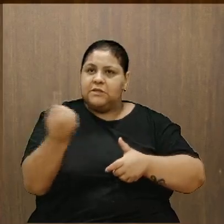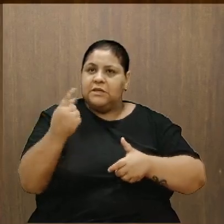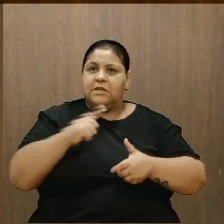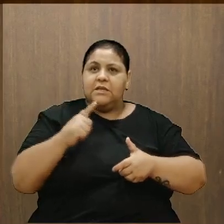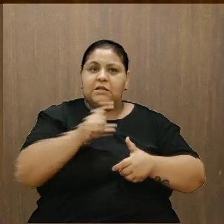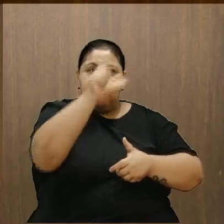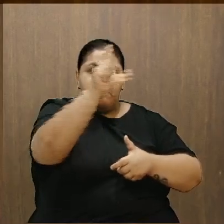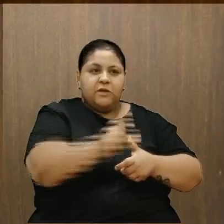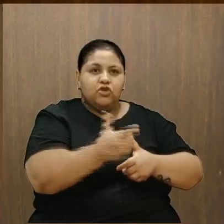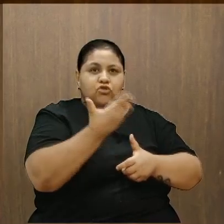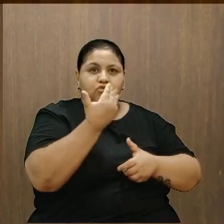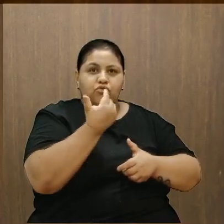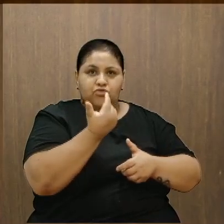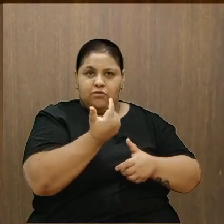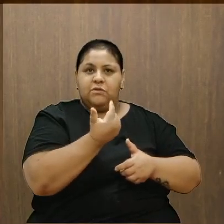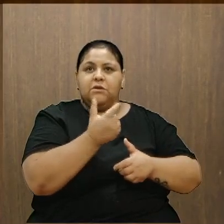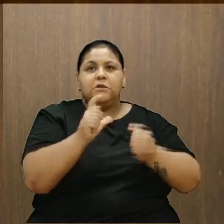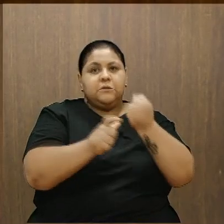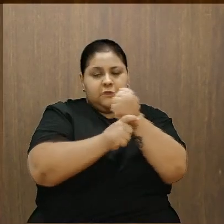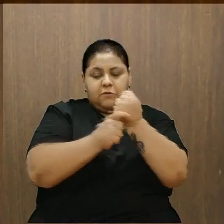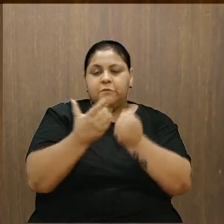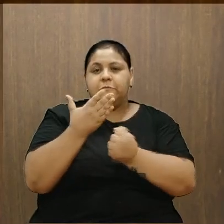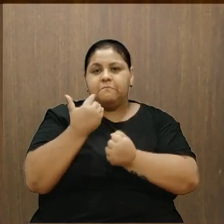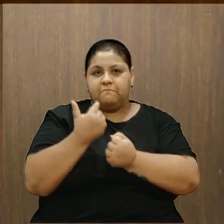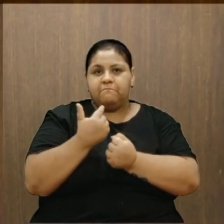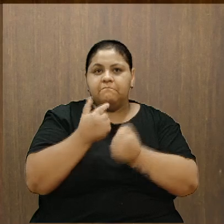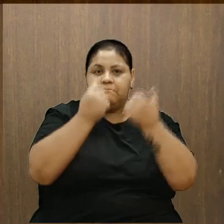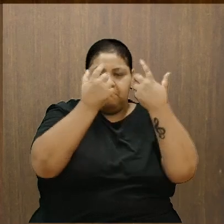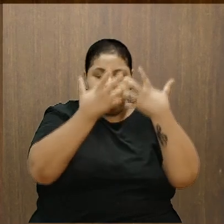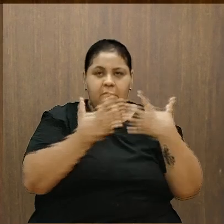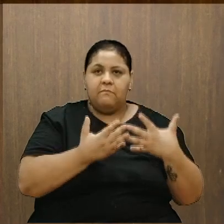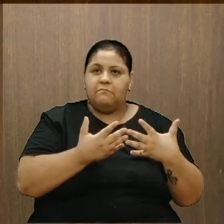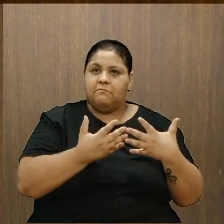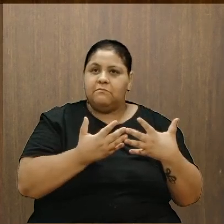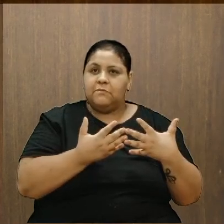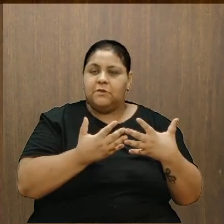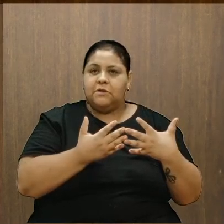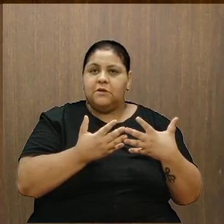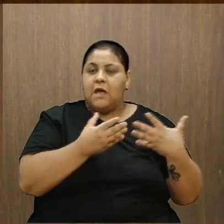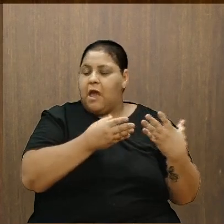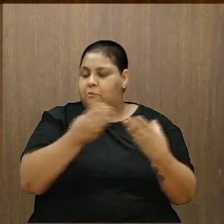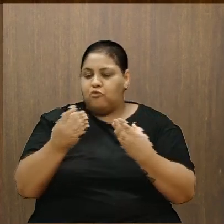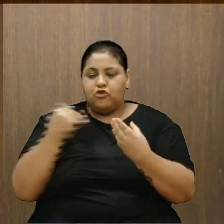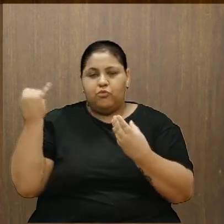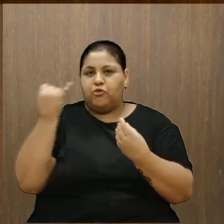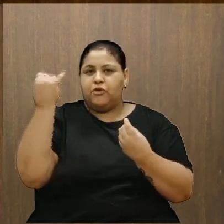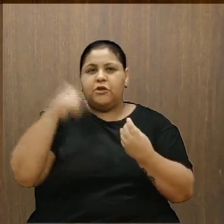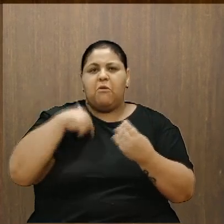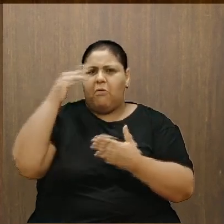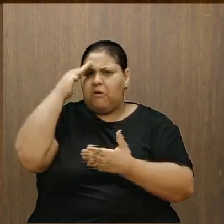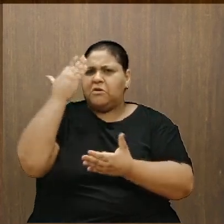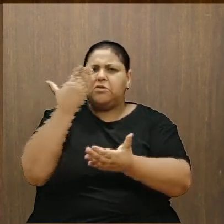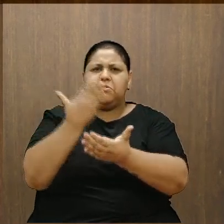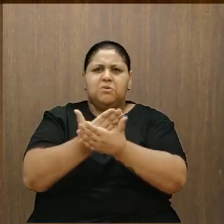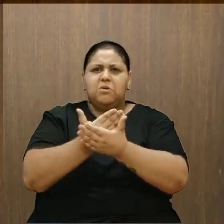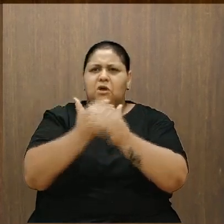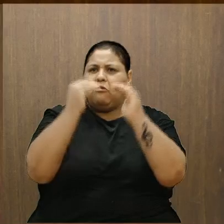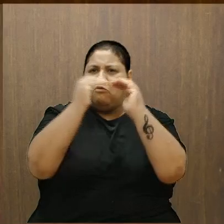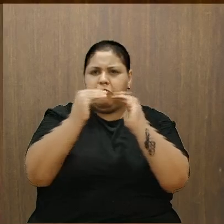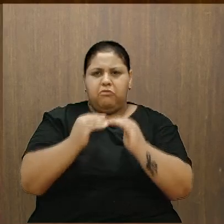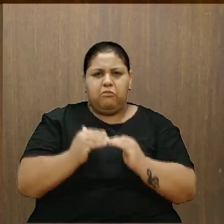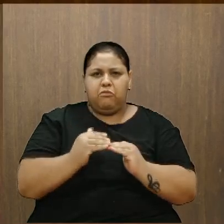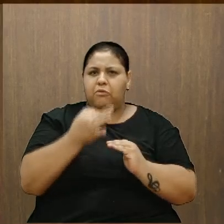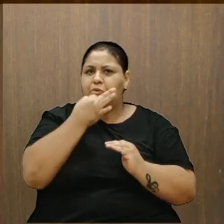alimentando ele. Então, essa questão da segurança alimentar que o senhor traz é algo totalmente necessário. Tenho certeza que todo mundo comunga de uma